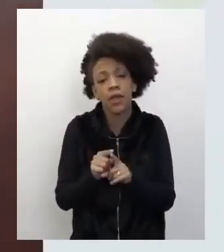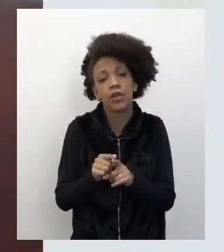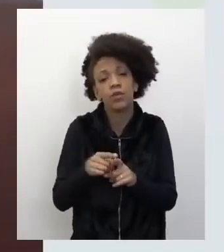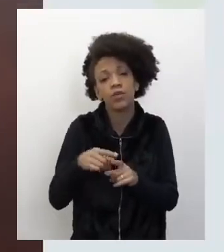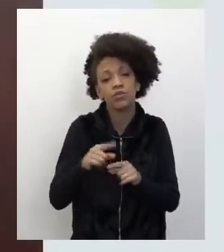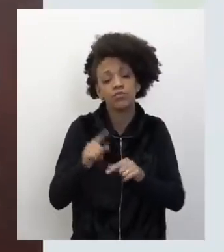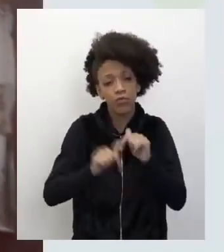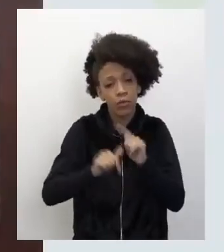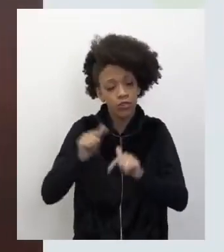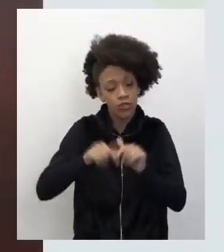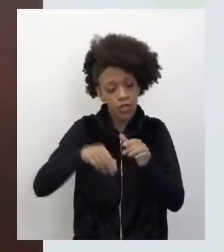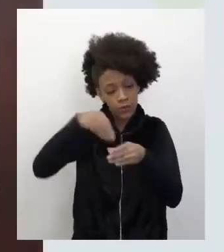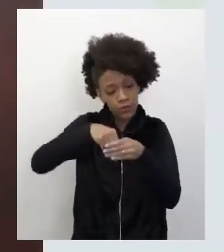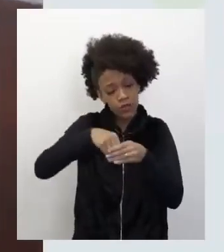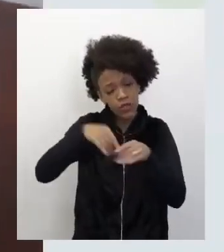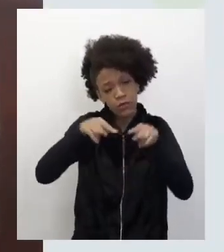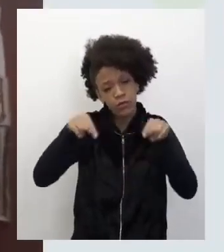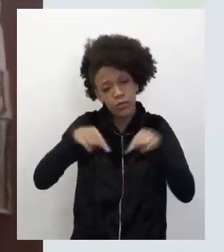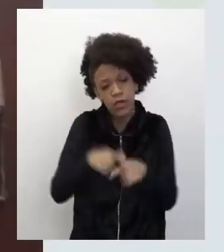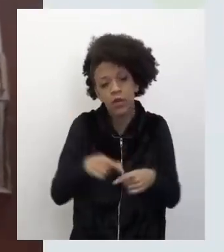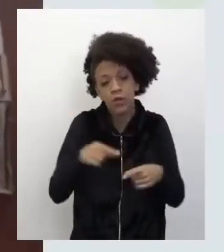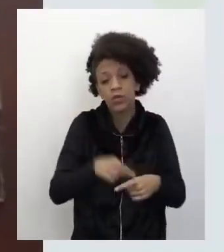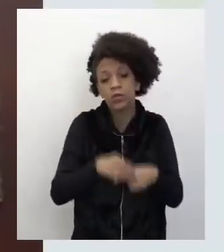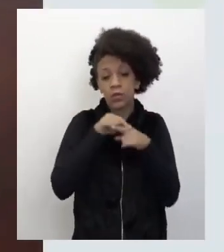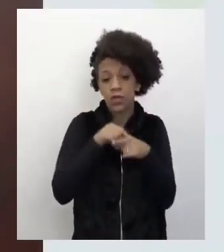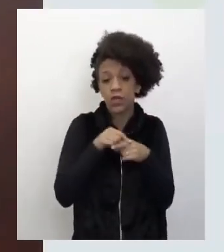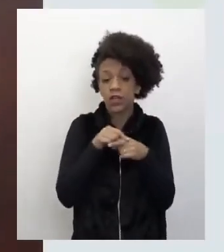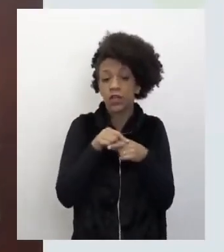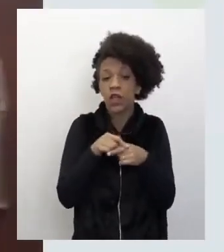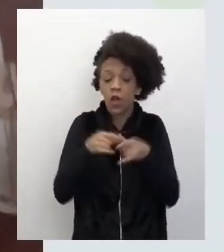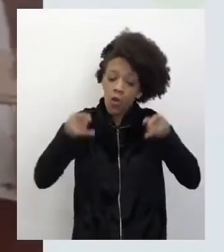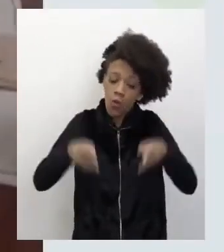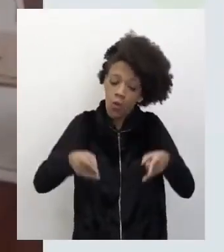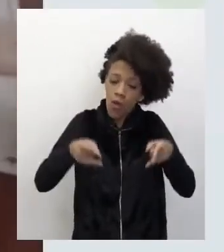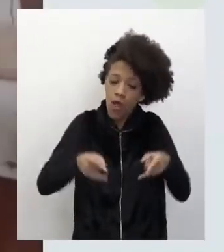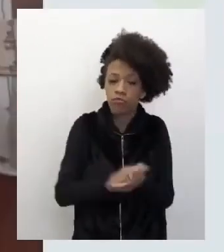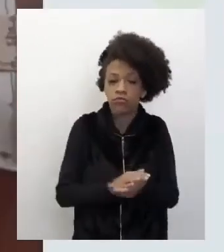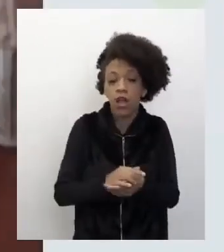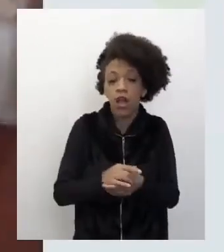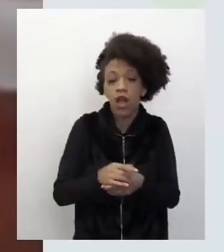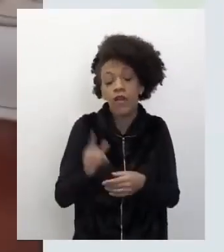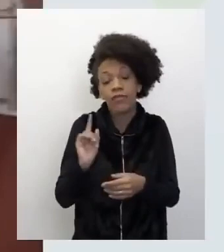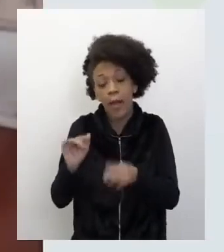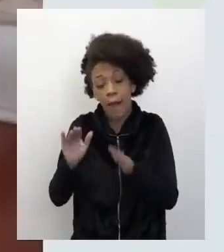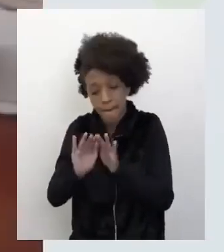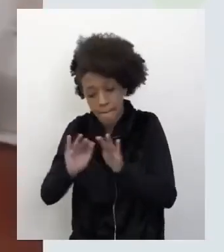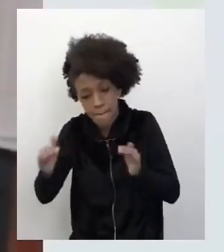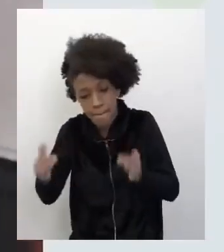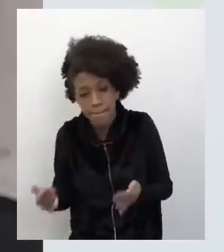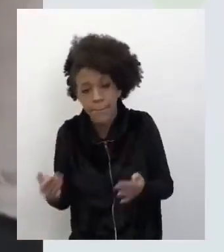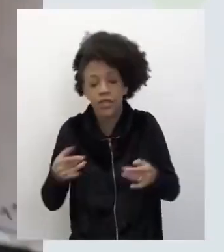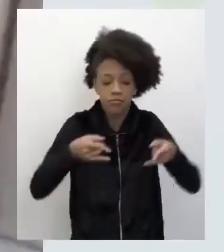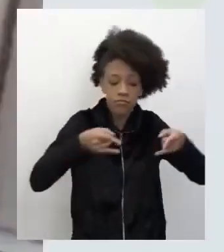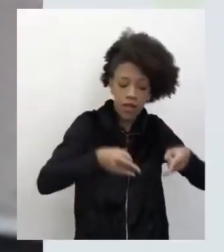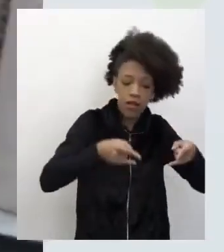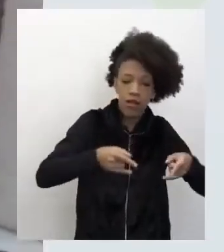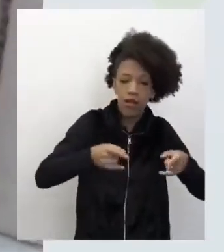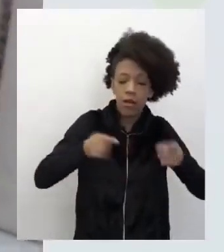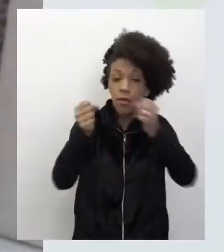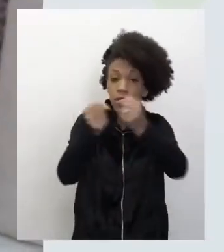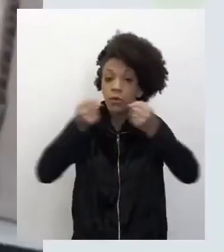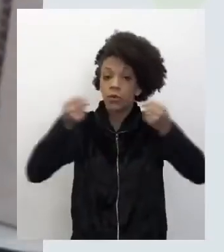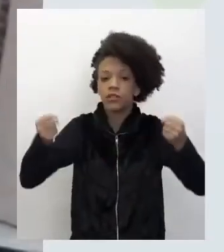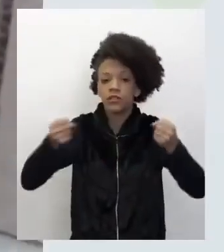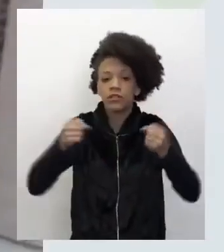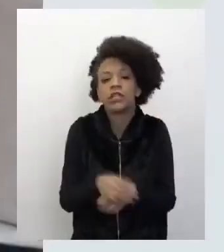escolhi meu quarto e coloquei a mesa, a cama, o guarda-roupa e a porta. Tinha que pegar a medida, tipo